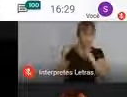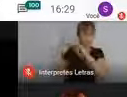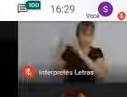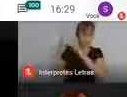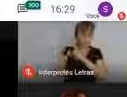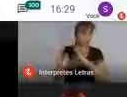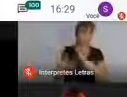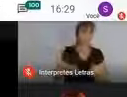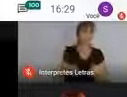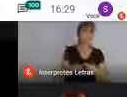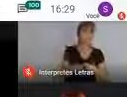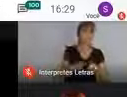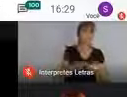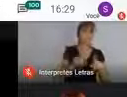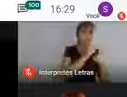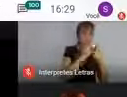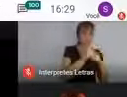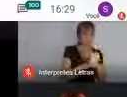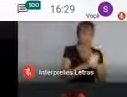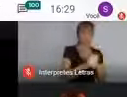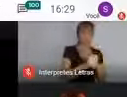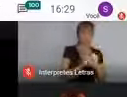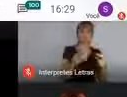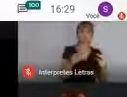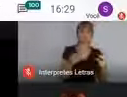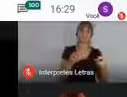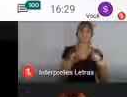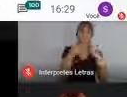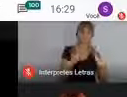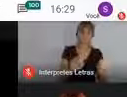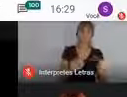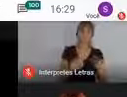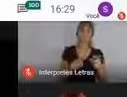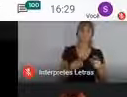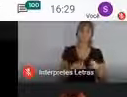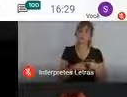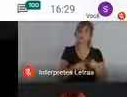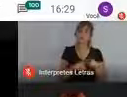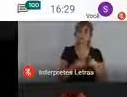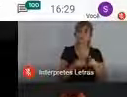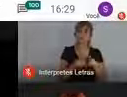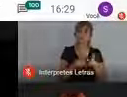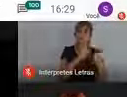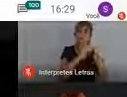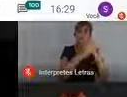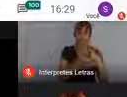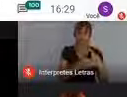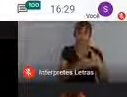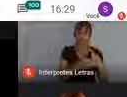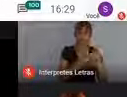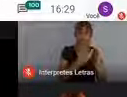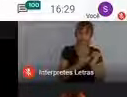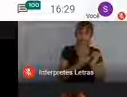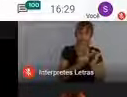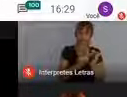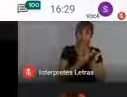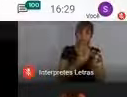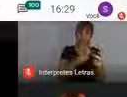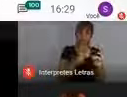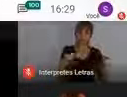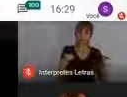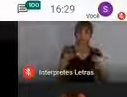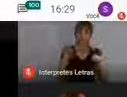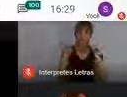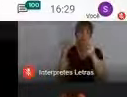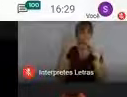a sociolinguística e a dialetologia pluridimensional que ele estava propondo. Então, para